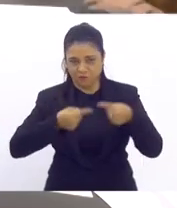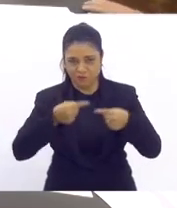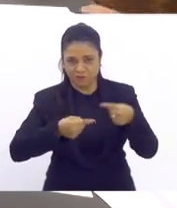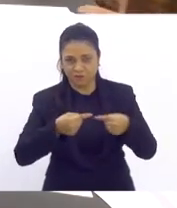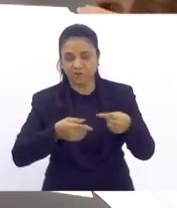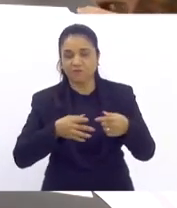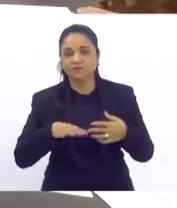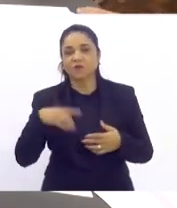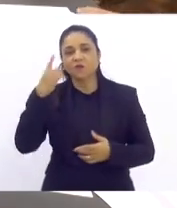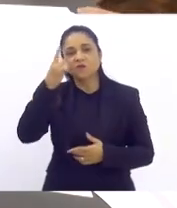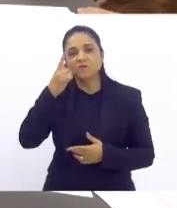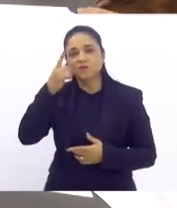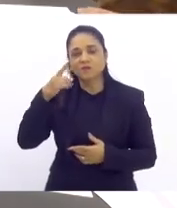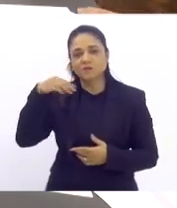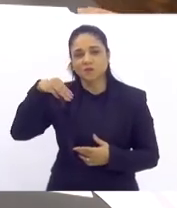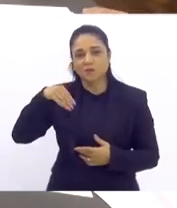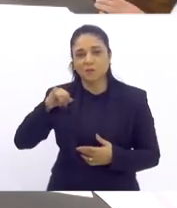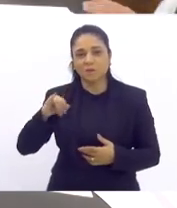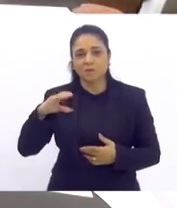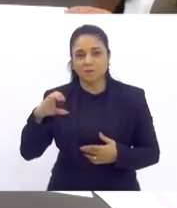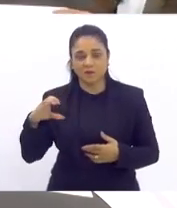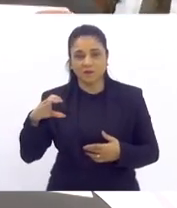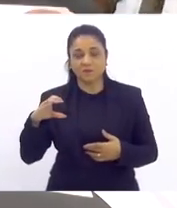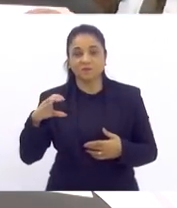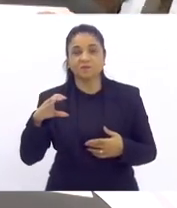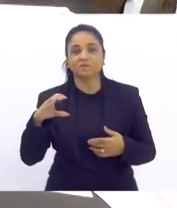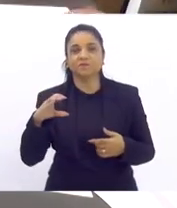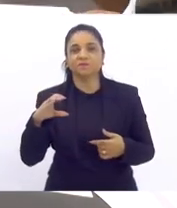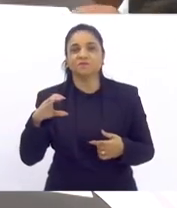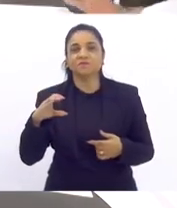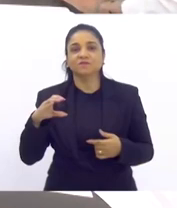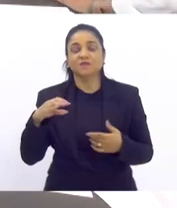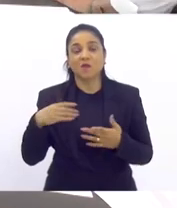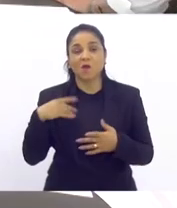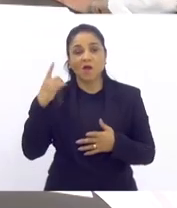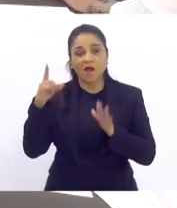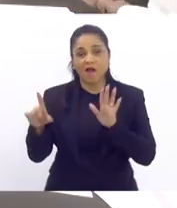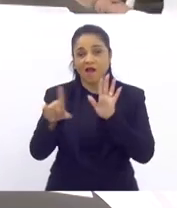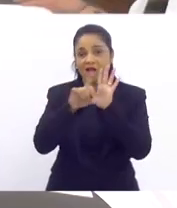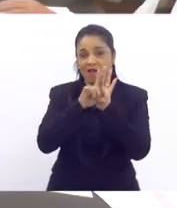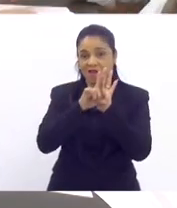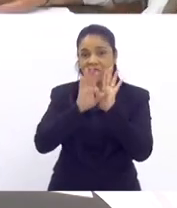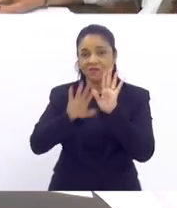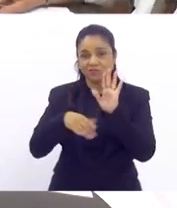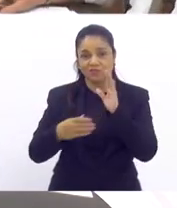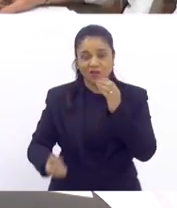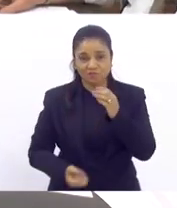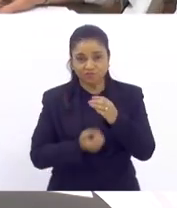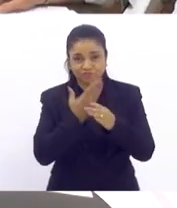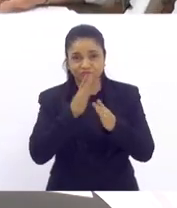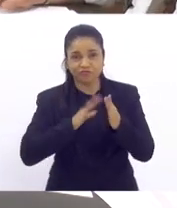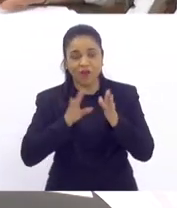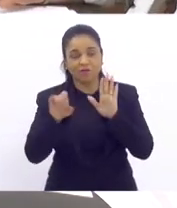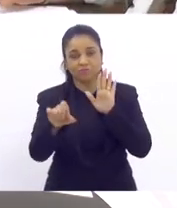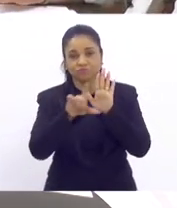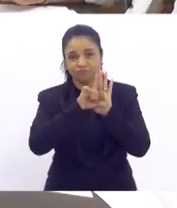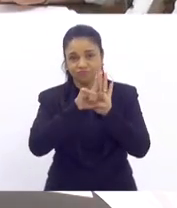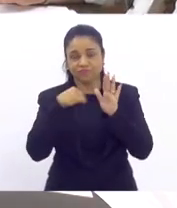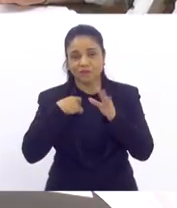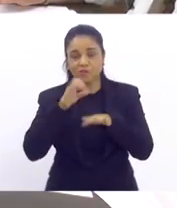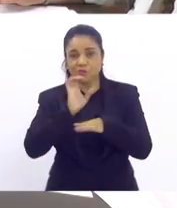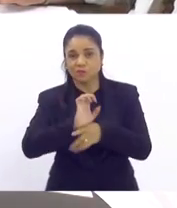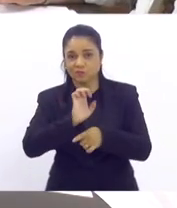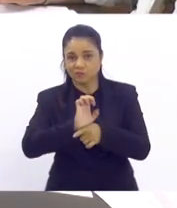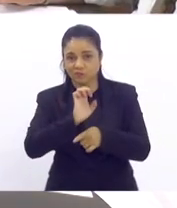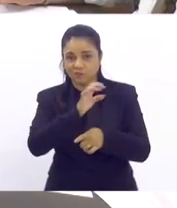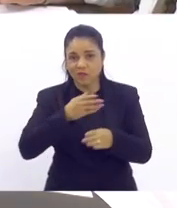deputado Até porque até porque a lei dos cactos é de me autoria já está no ordenamento Estadual felizmente